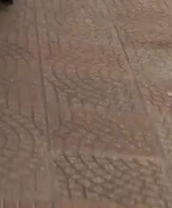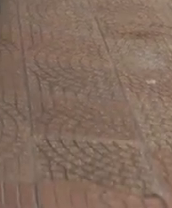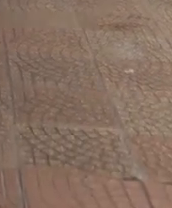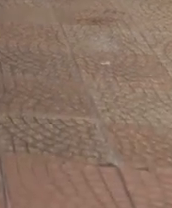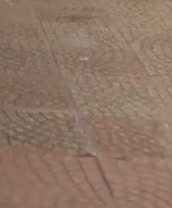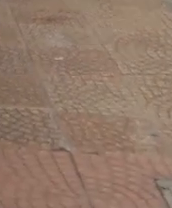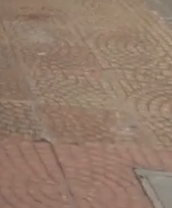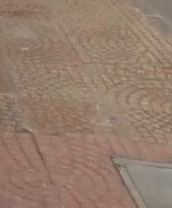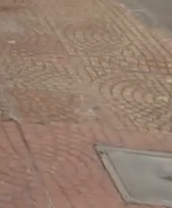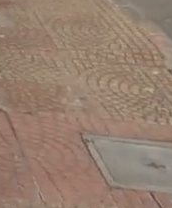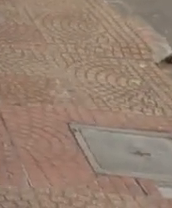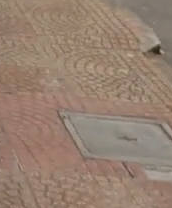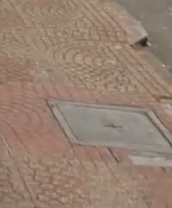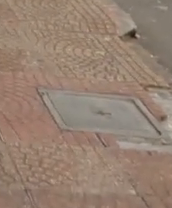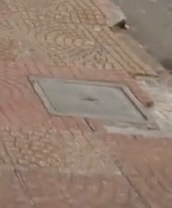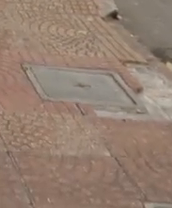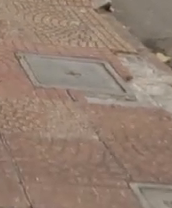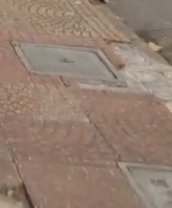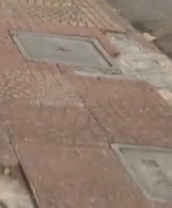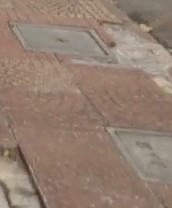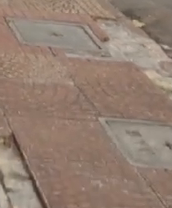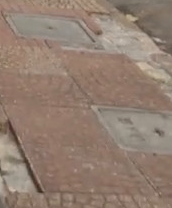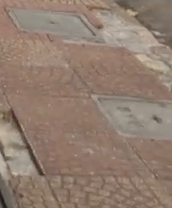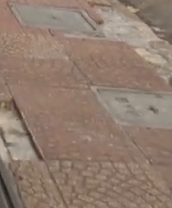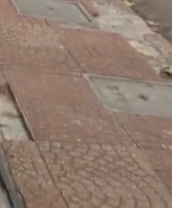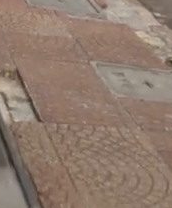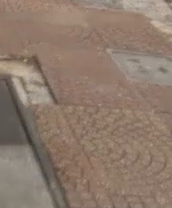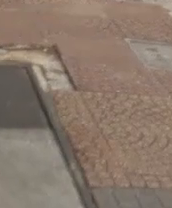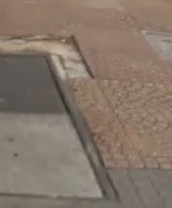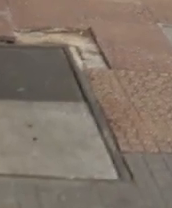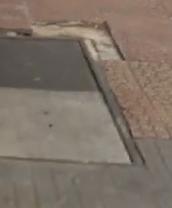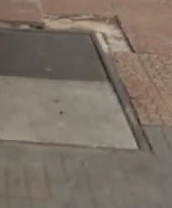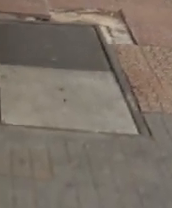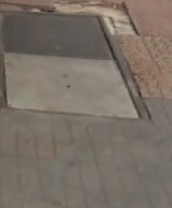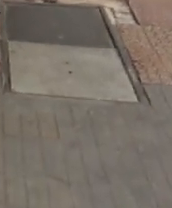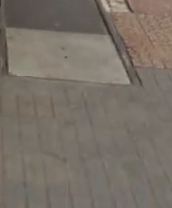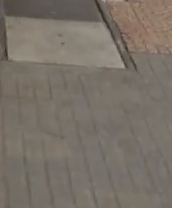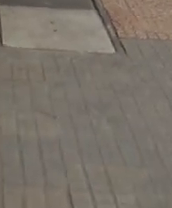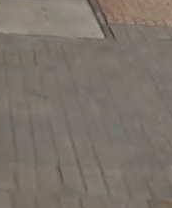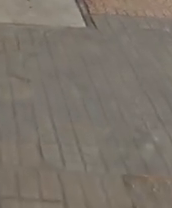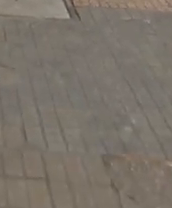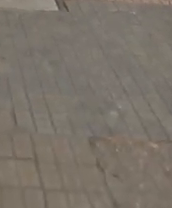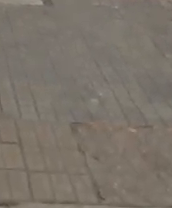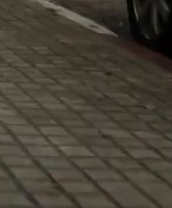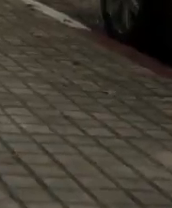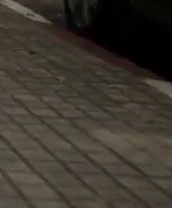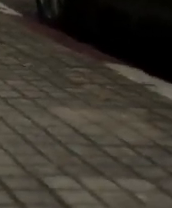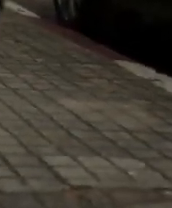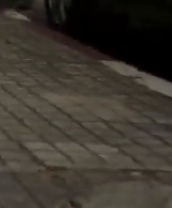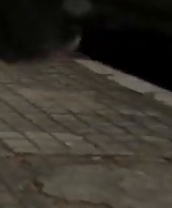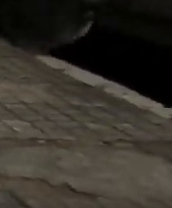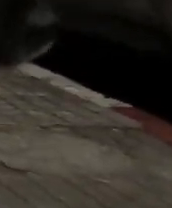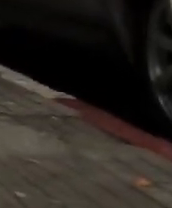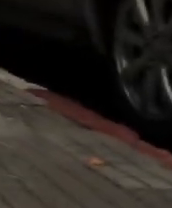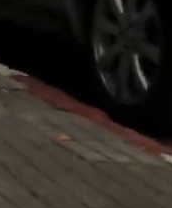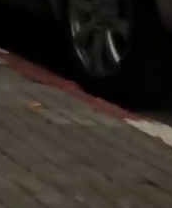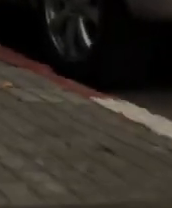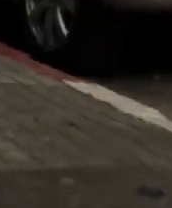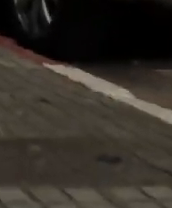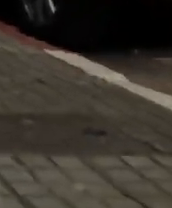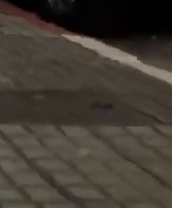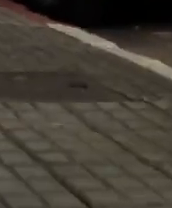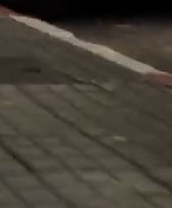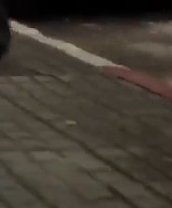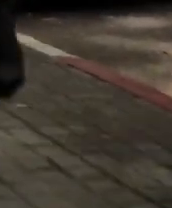Homem de boné e óculos escuros anda por uma calçada segurando a guia de um cão. Entrevista em uma sala.